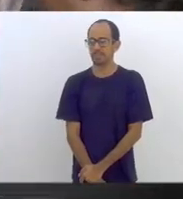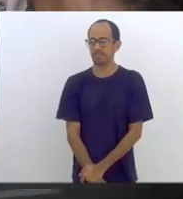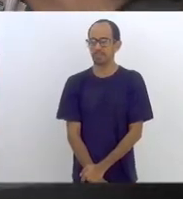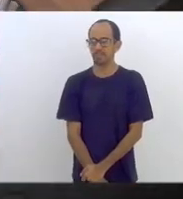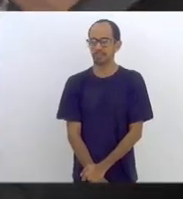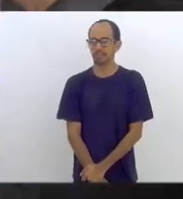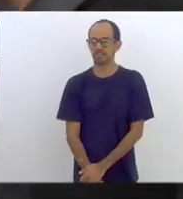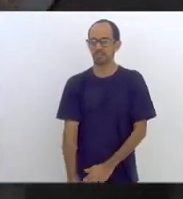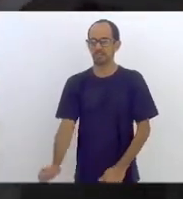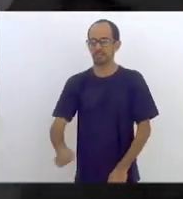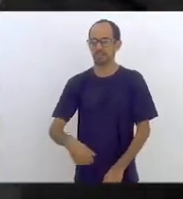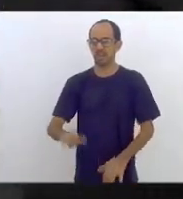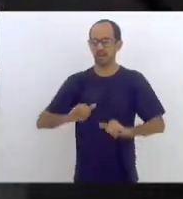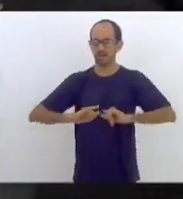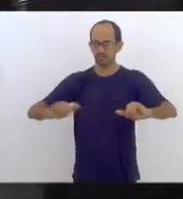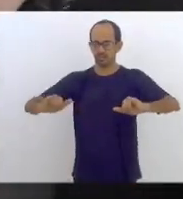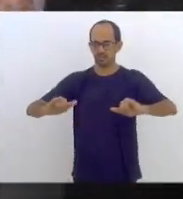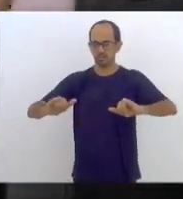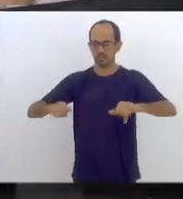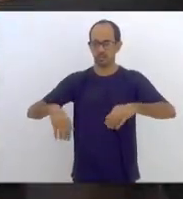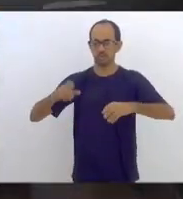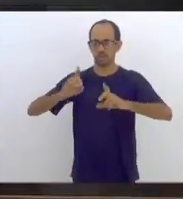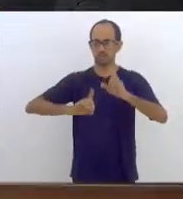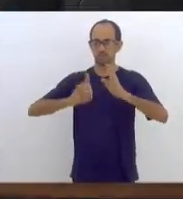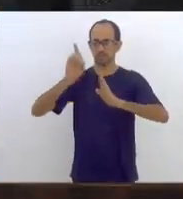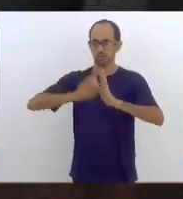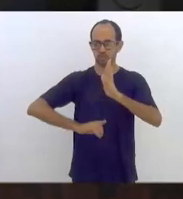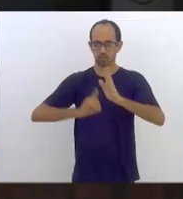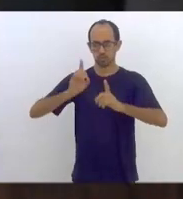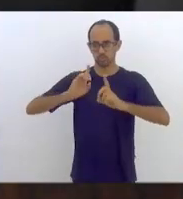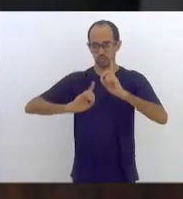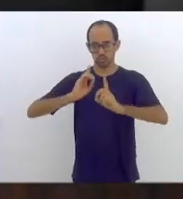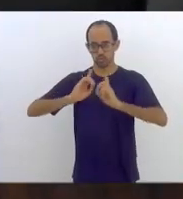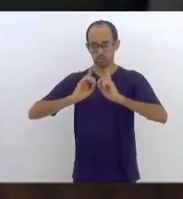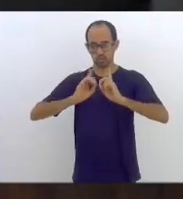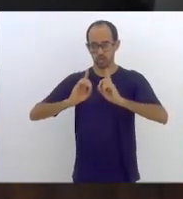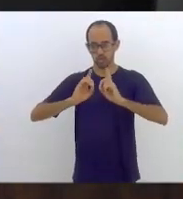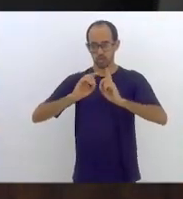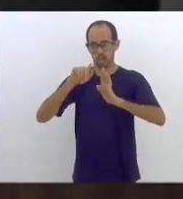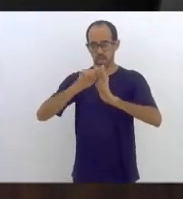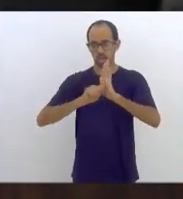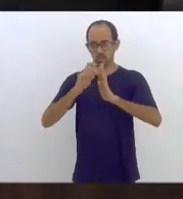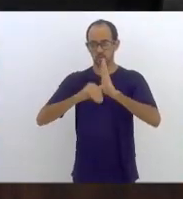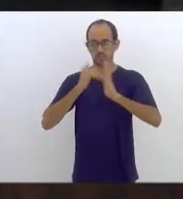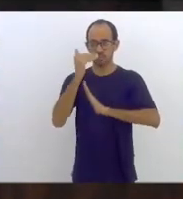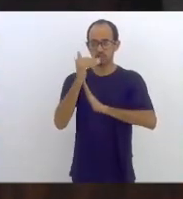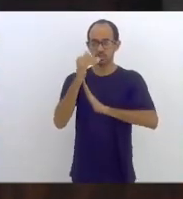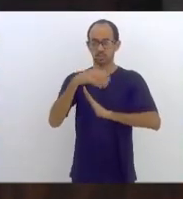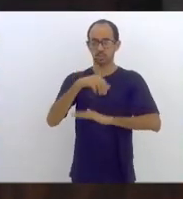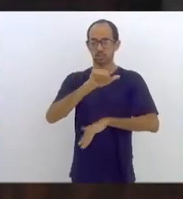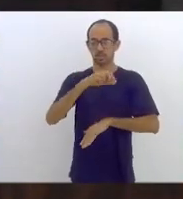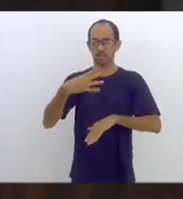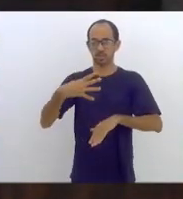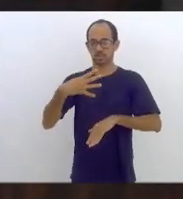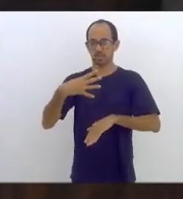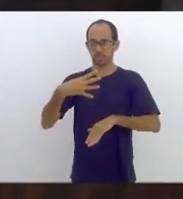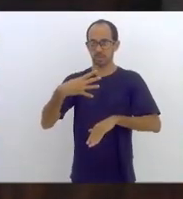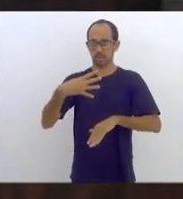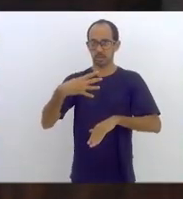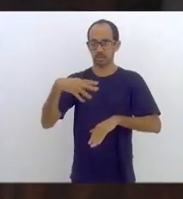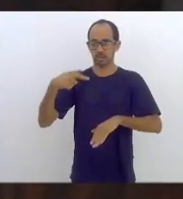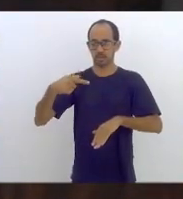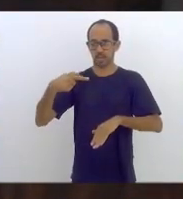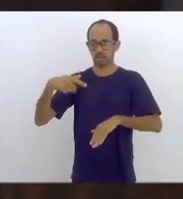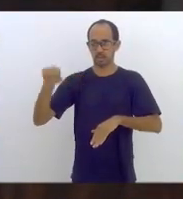anuncio em cima da discussão do vencido projeto de lei 13:47 a 16 de outubro da tia